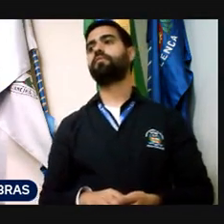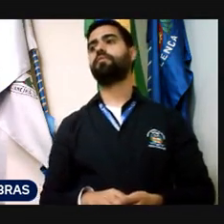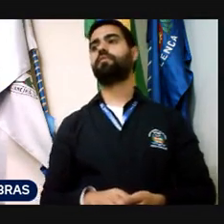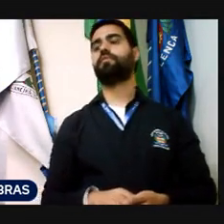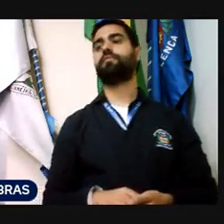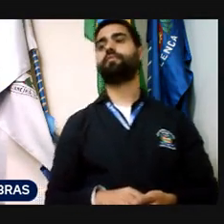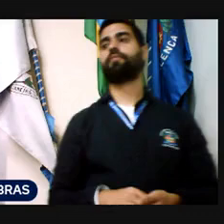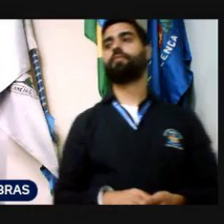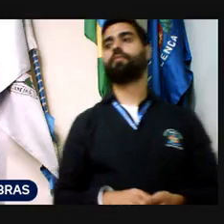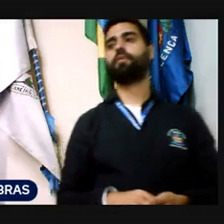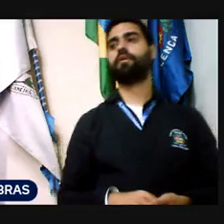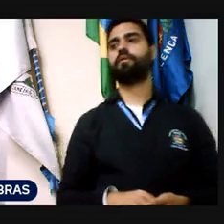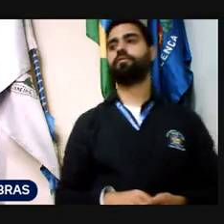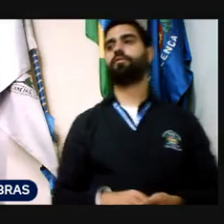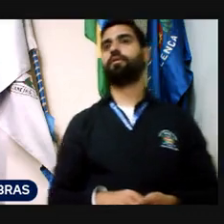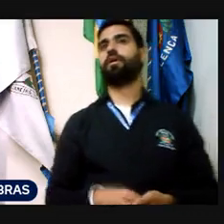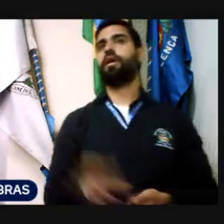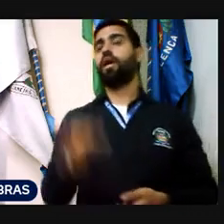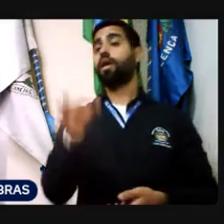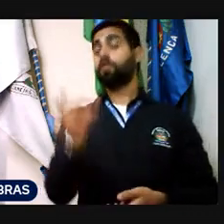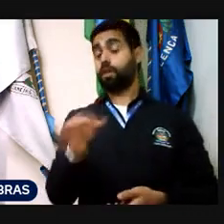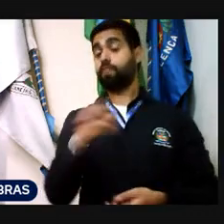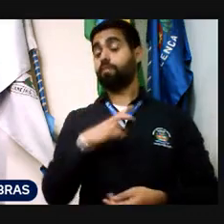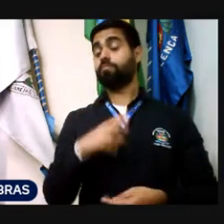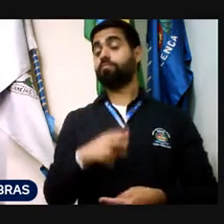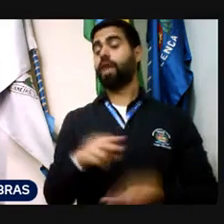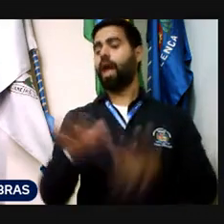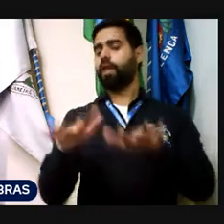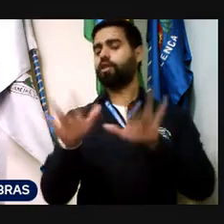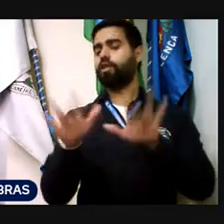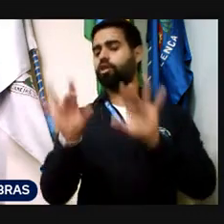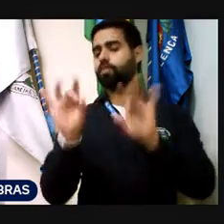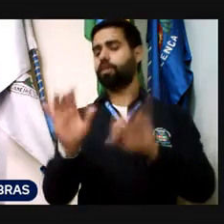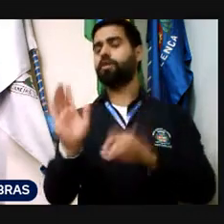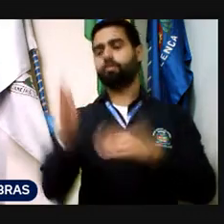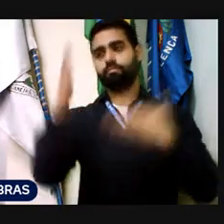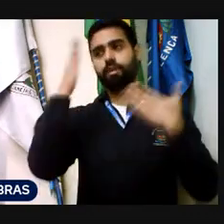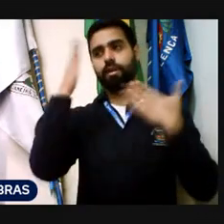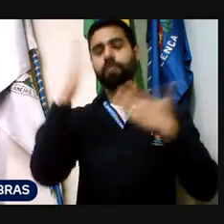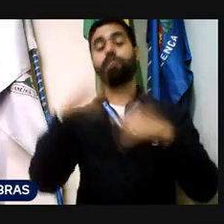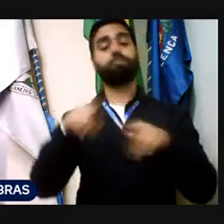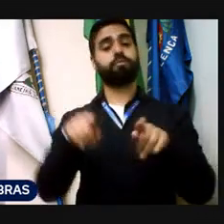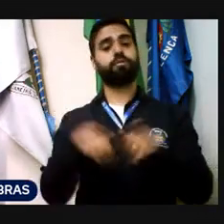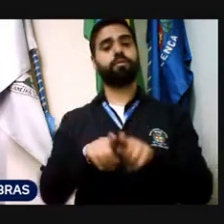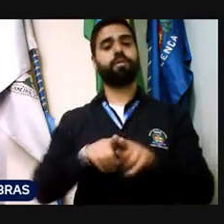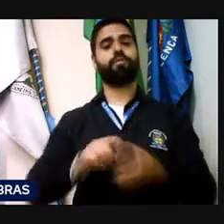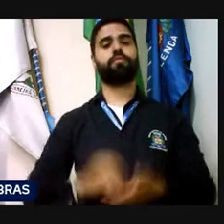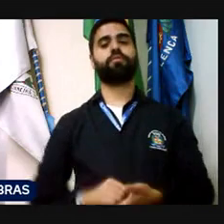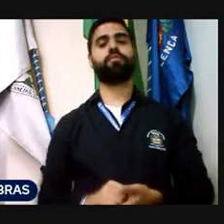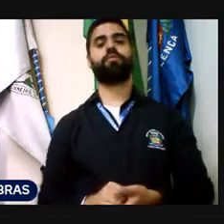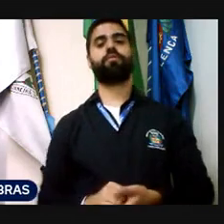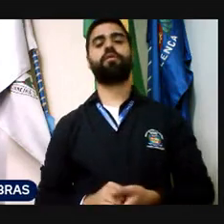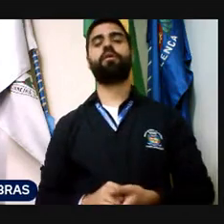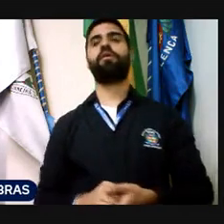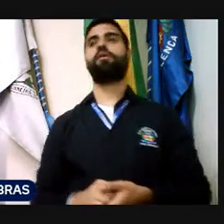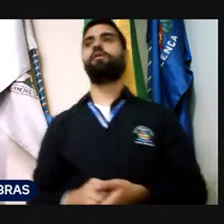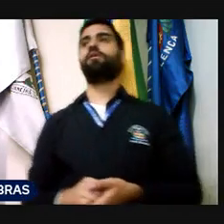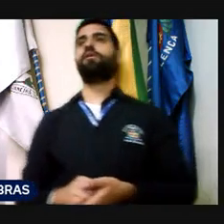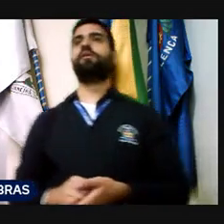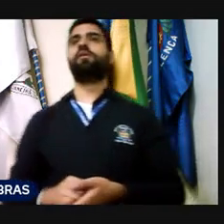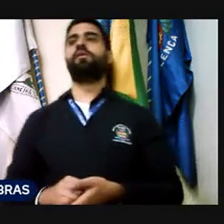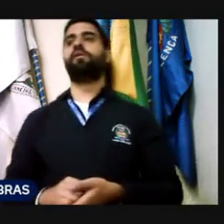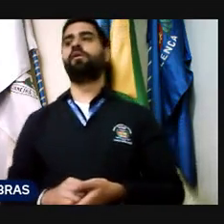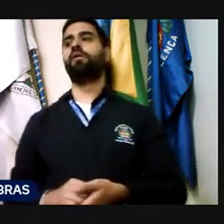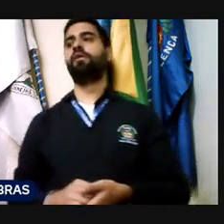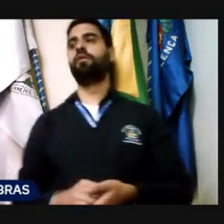Na certeza de que o assunto merecerá especial atenção de Vossa Excelência, antecipo aqui os meus agradecimentos, renovando a estratégia de levar destino e